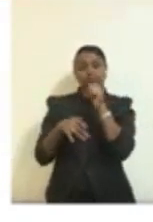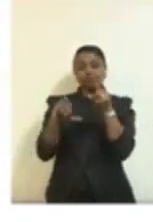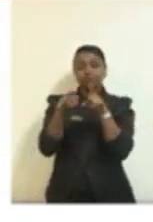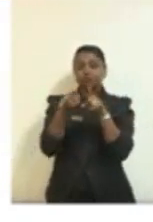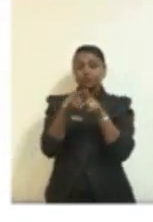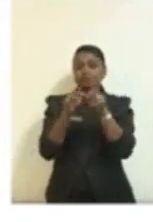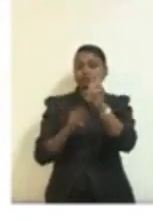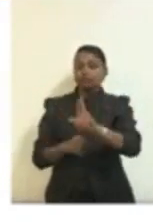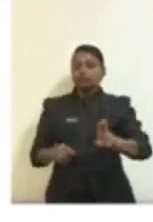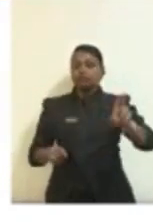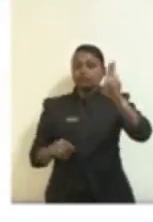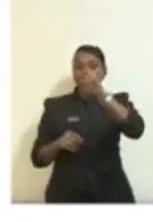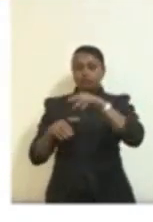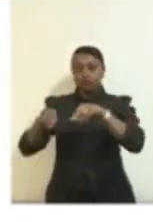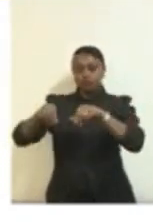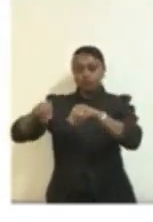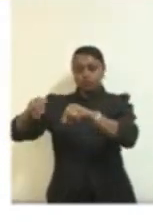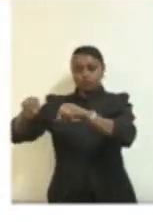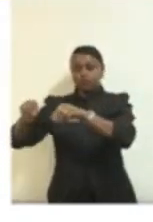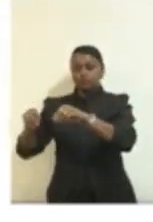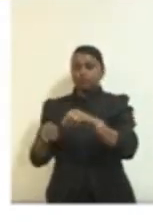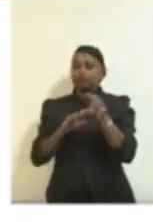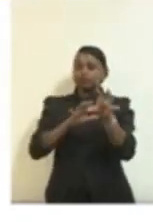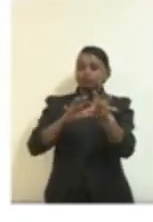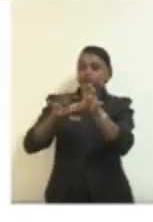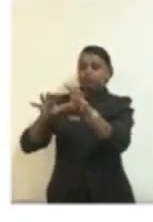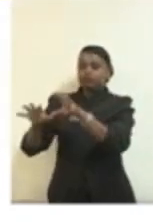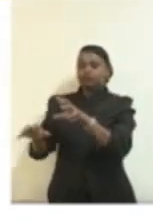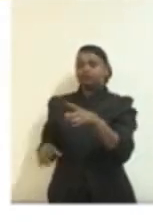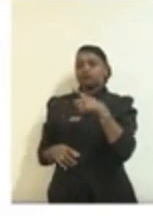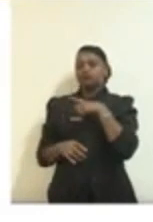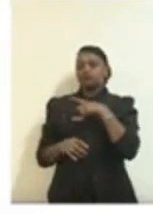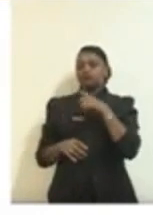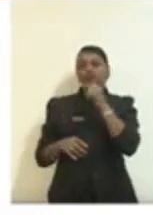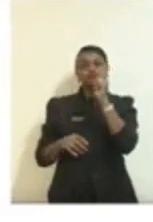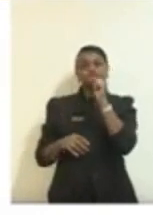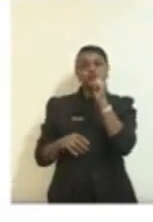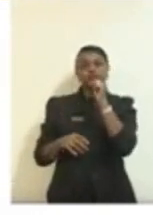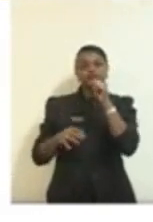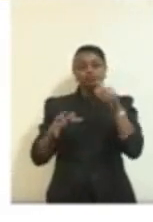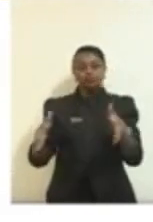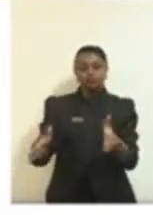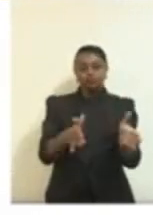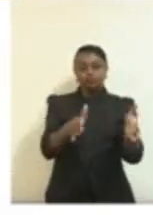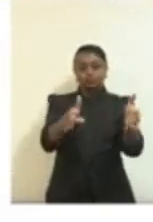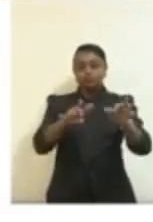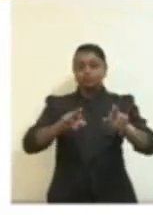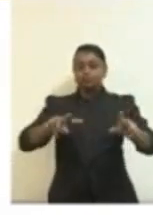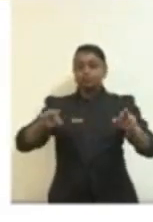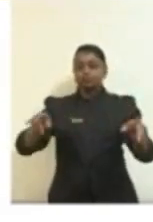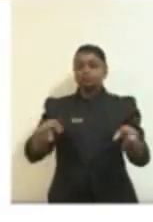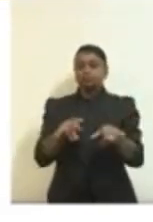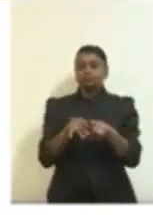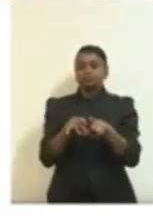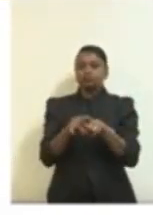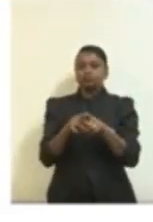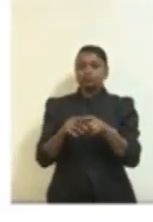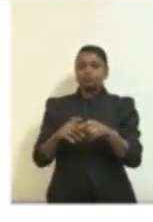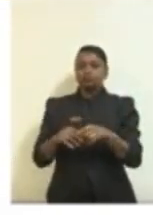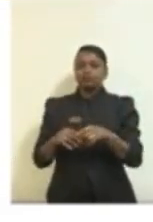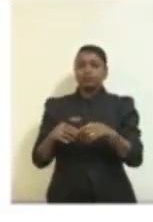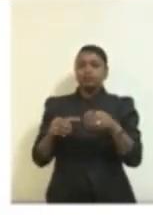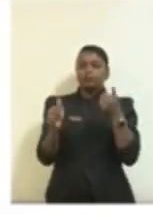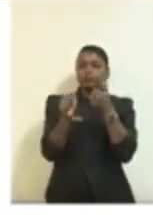O uso da terra, obviamente, influencia todos os ciclos hidrológicos. Aqui um artigo que modela numa bacia perto de